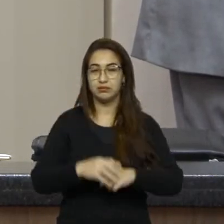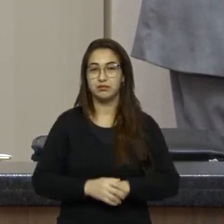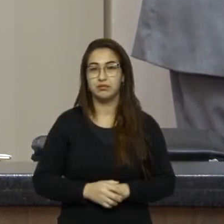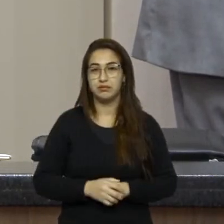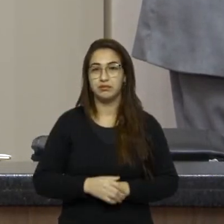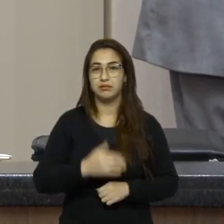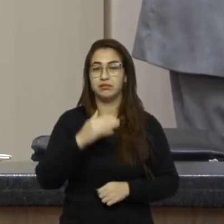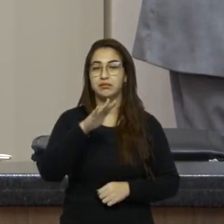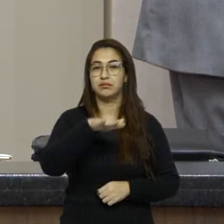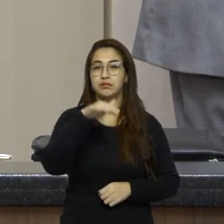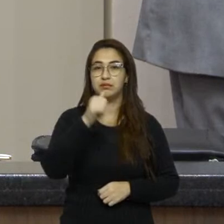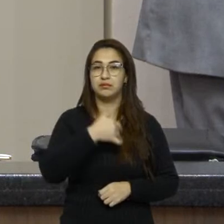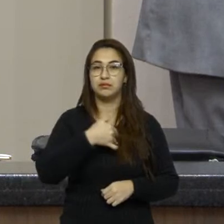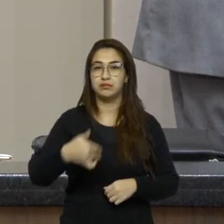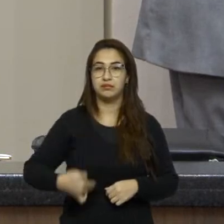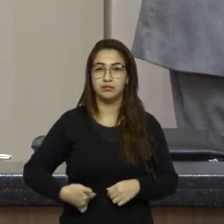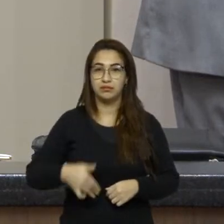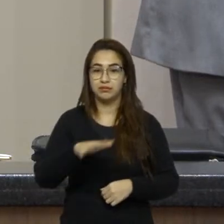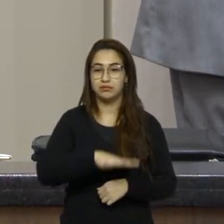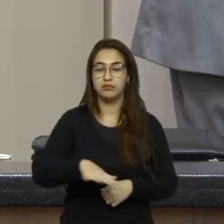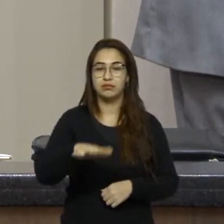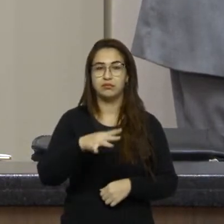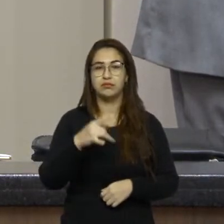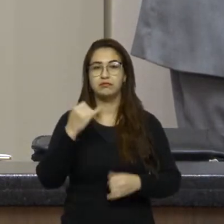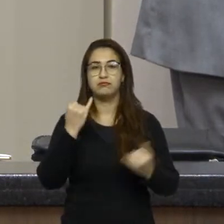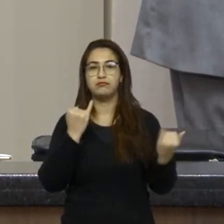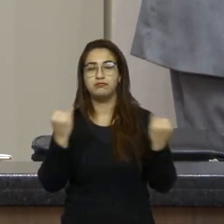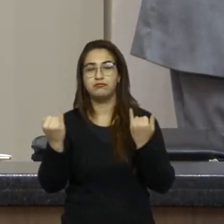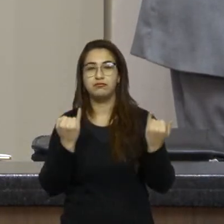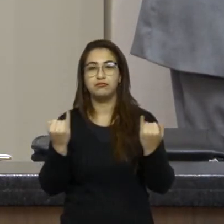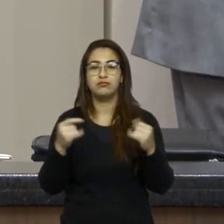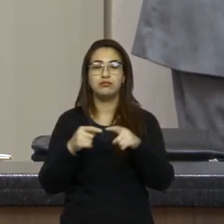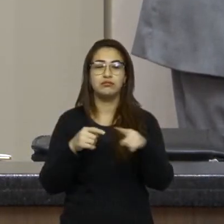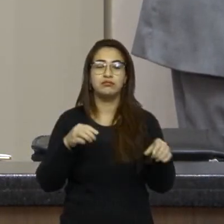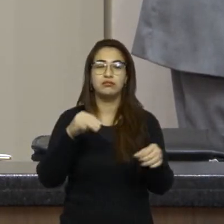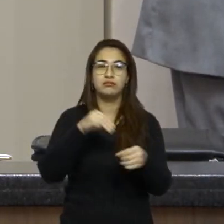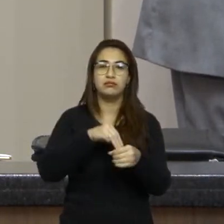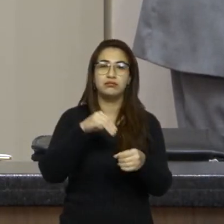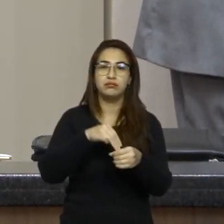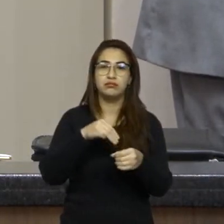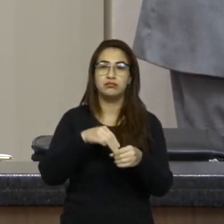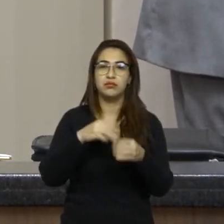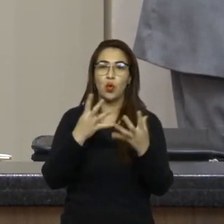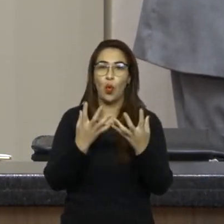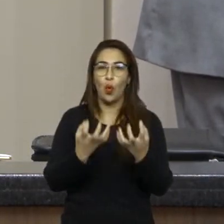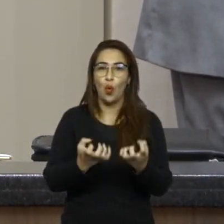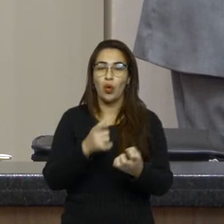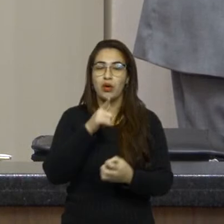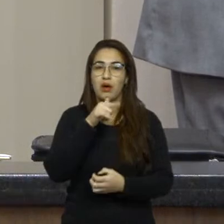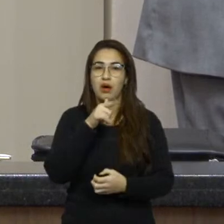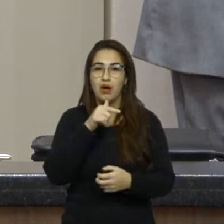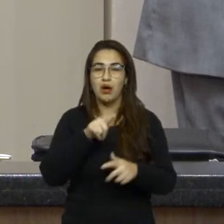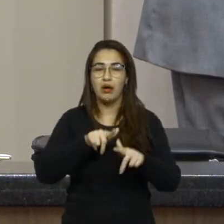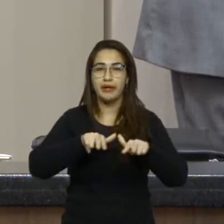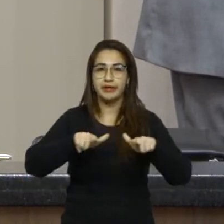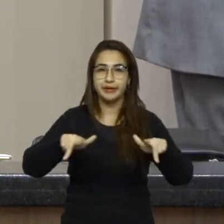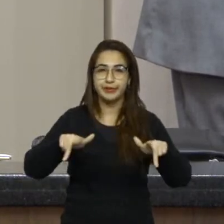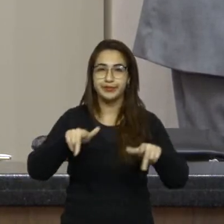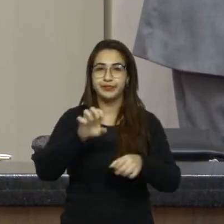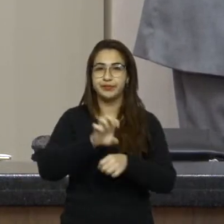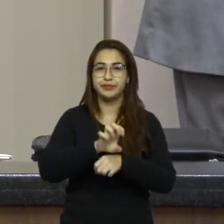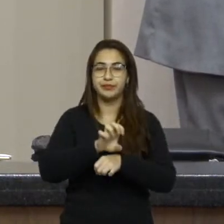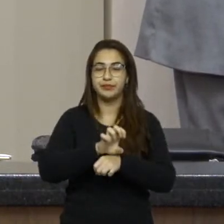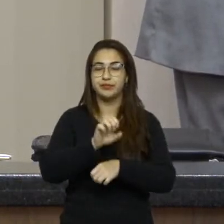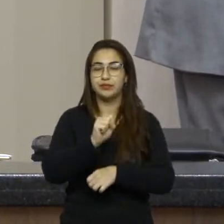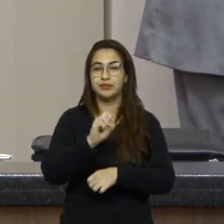do Desenvolvimento Regional informações acerca dos municípios atingidos por seca ou estiagem no estado de Santa Catarina